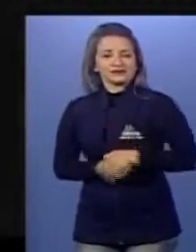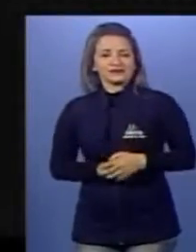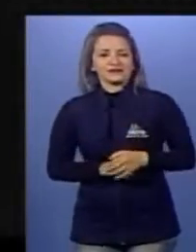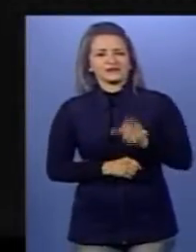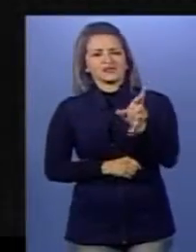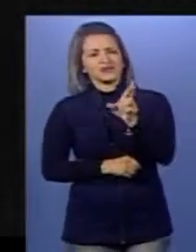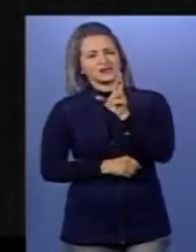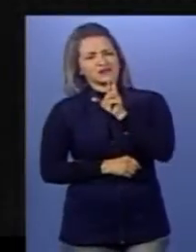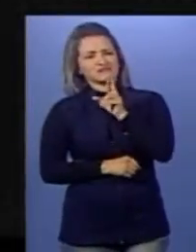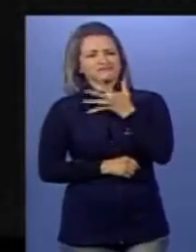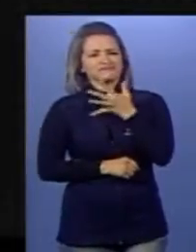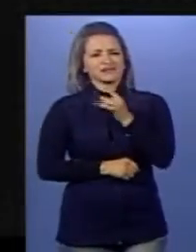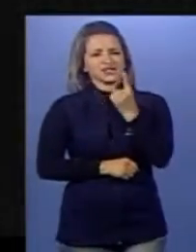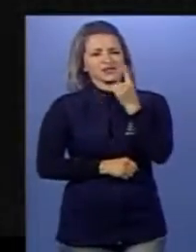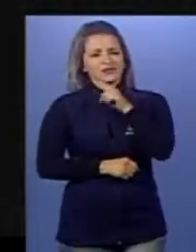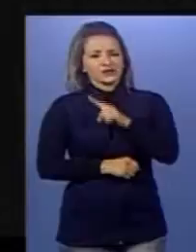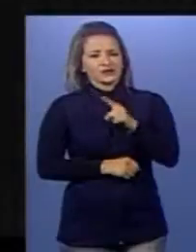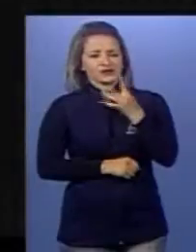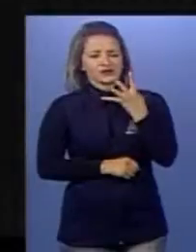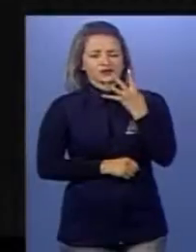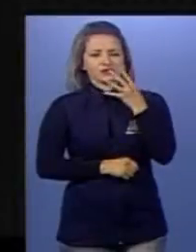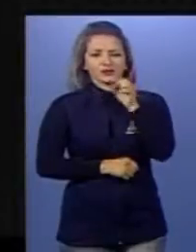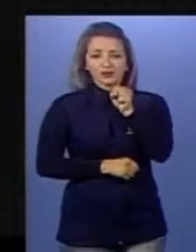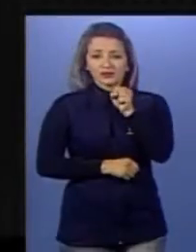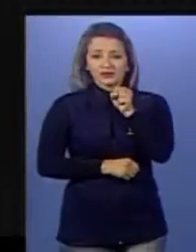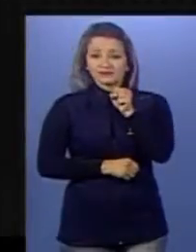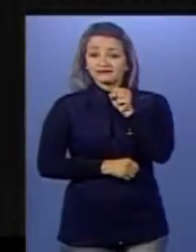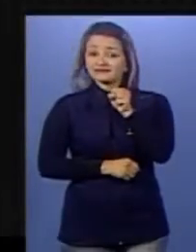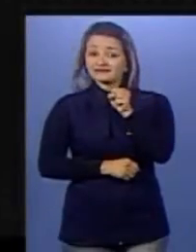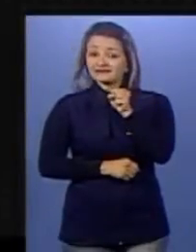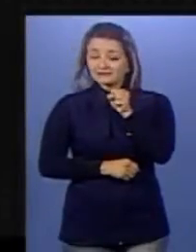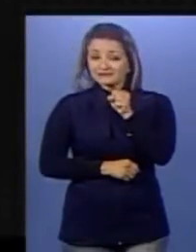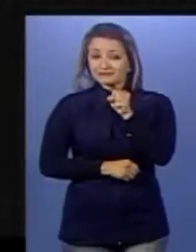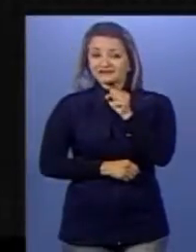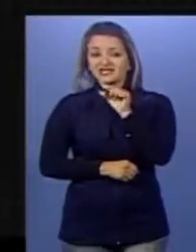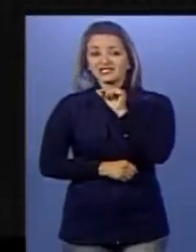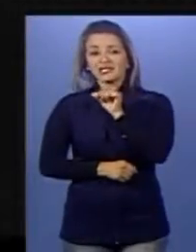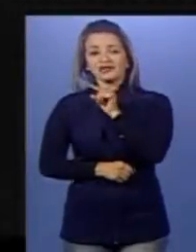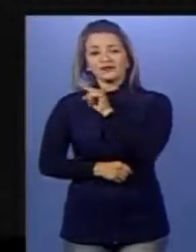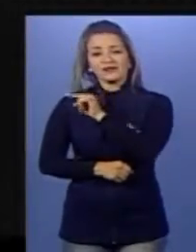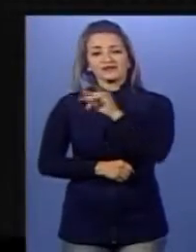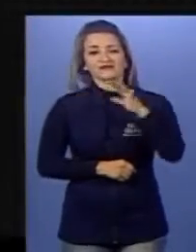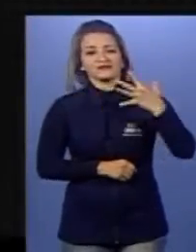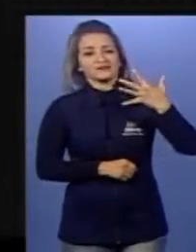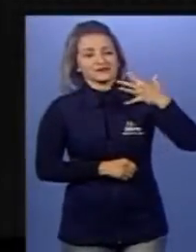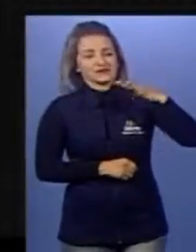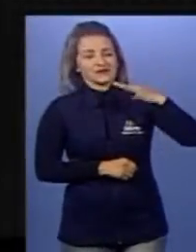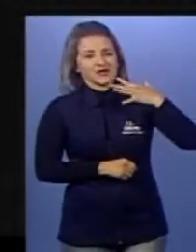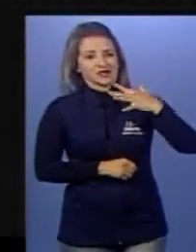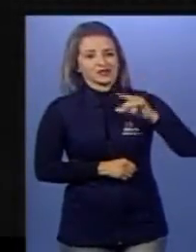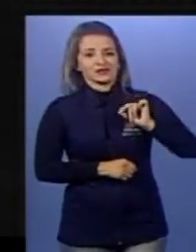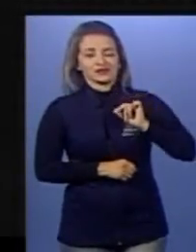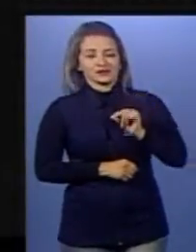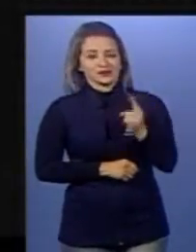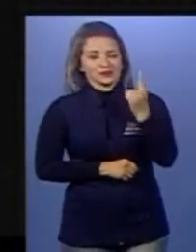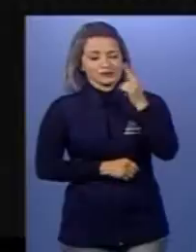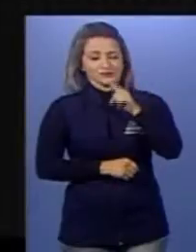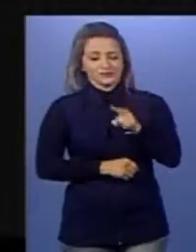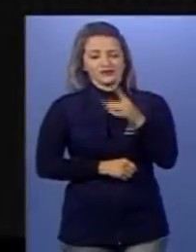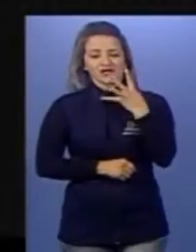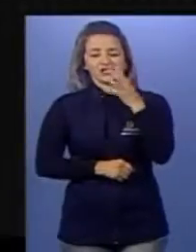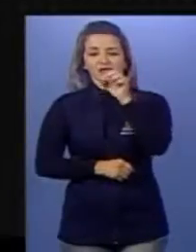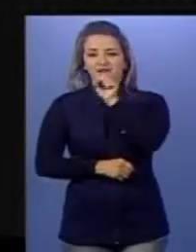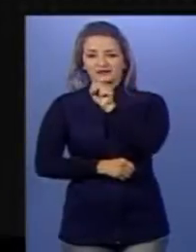48 acha então assim horas depois esse cara vai ser o cara mais próximo possível desse jeito de